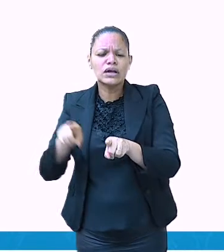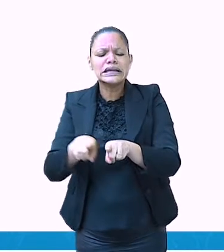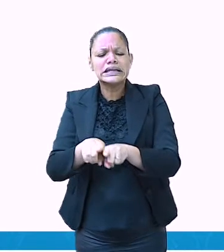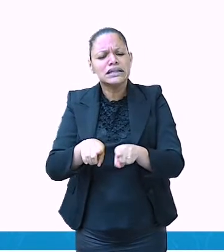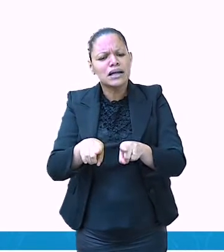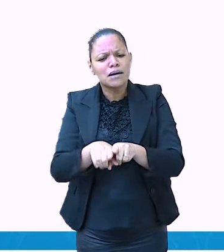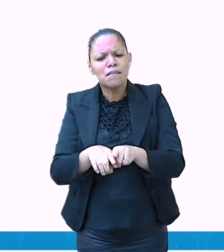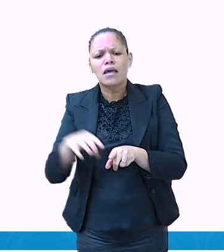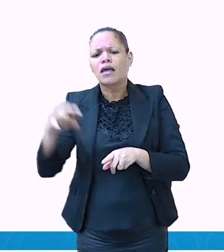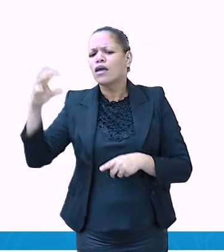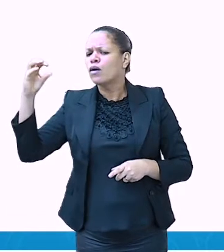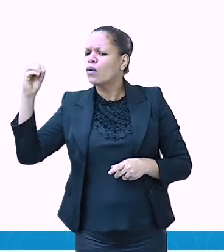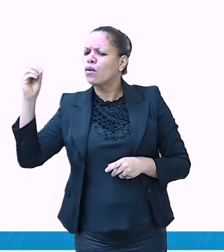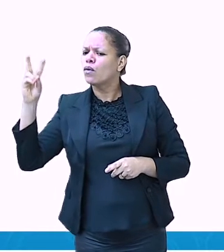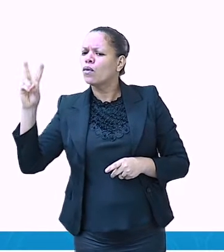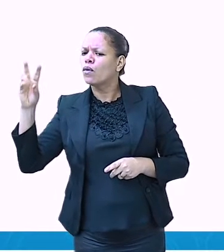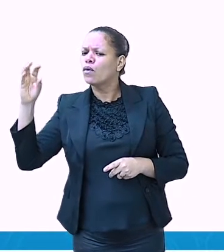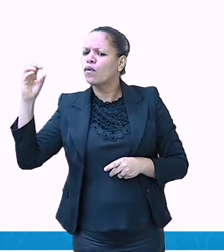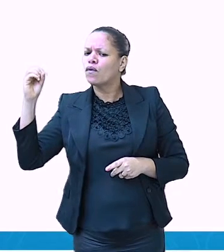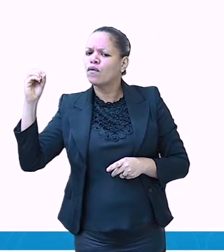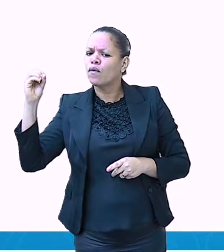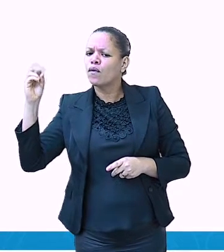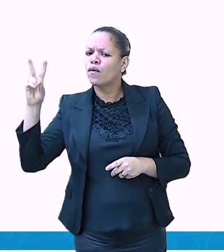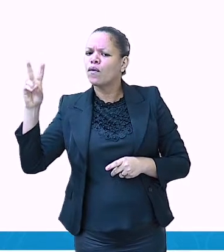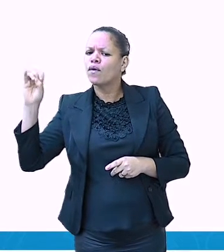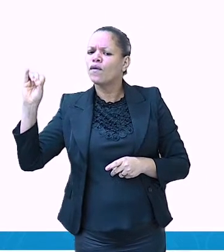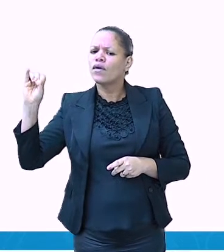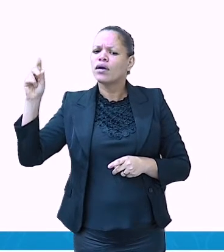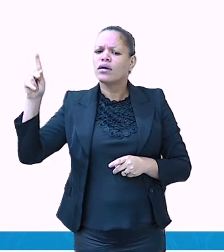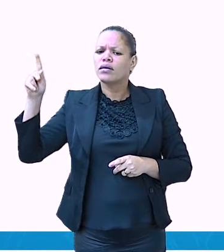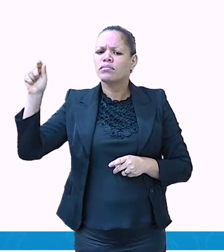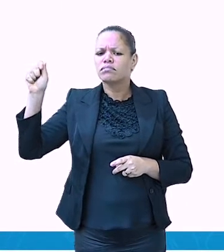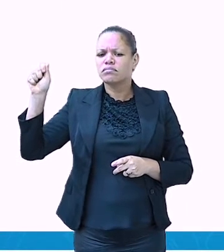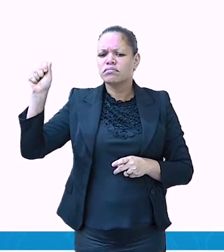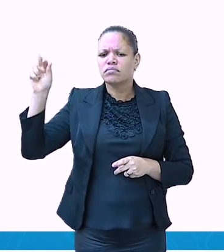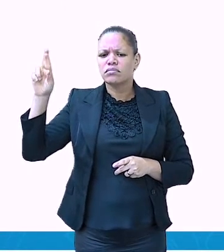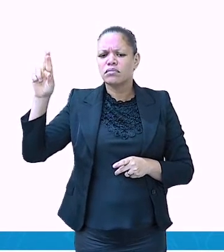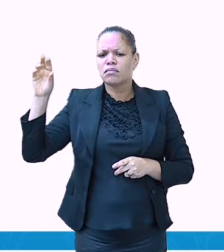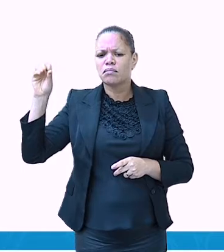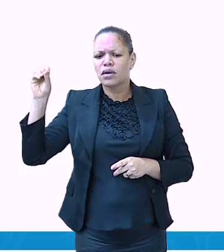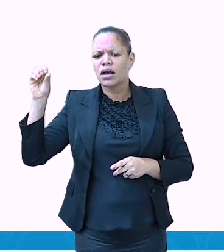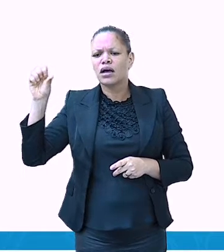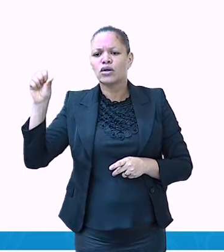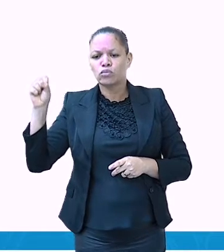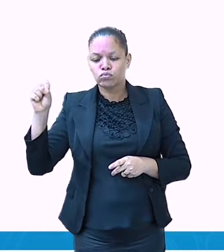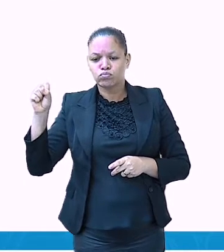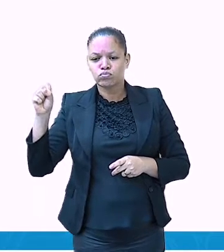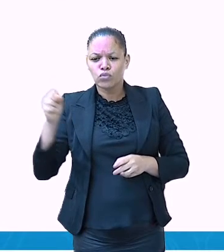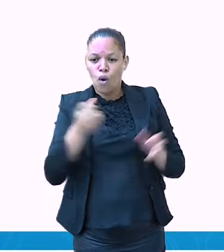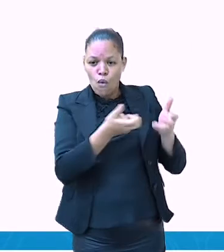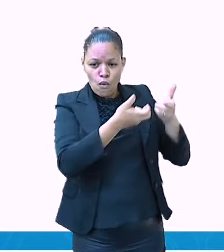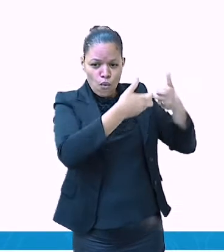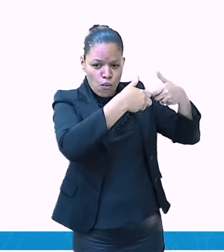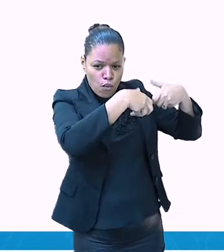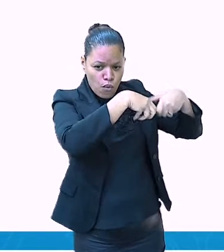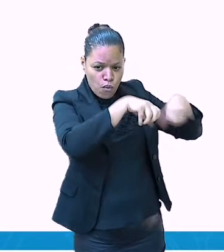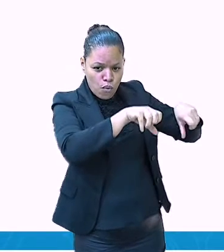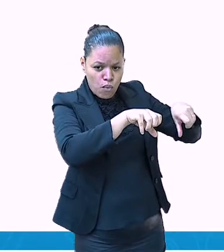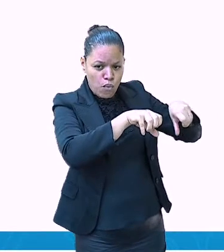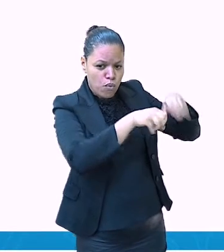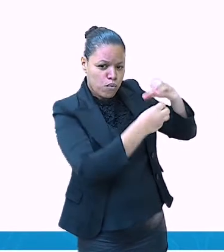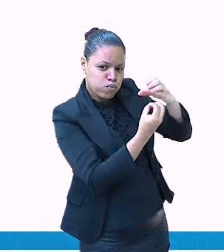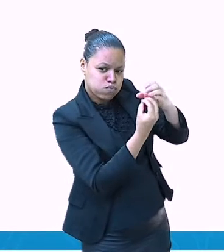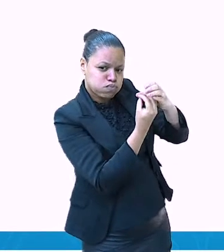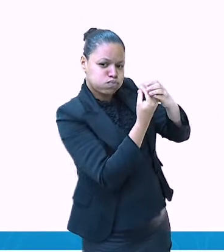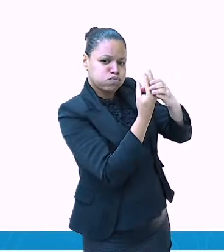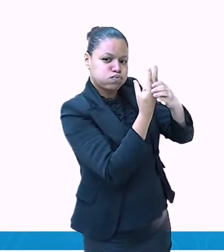ovo é gerado internamente e ele permanece ali dentro da fêmea, tá? Ela não coloca esse ovo para